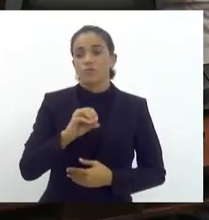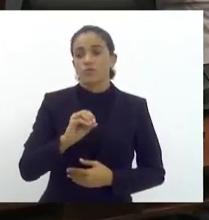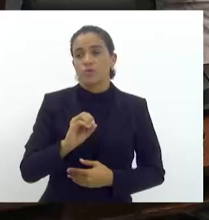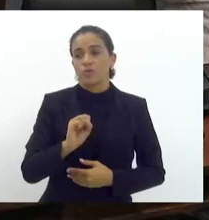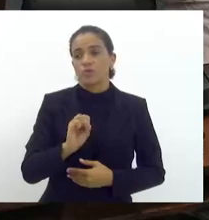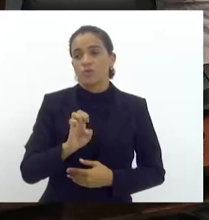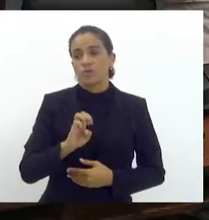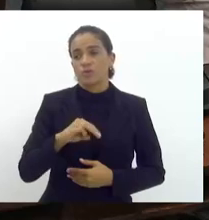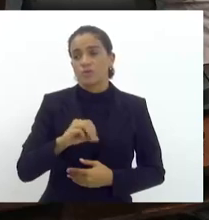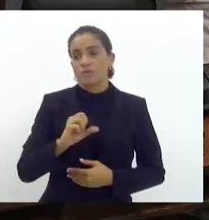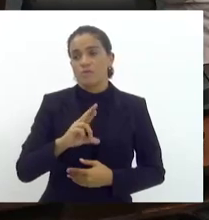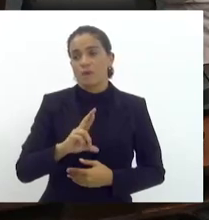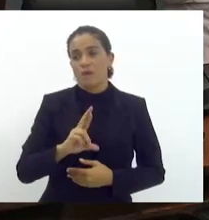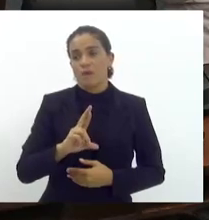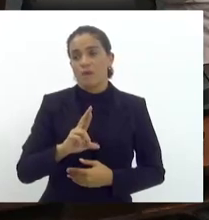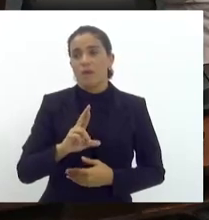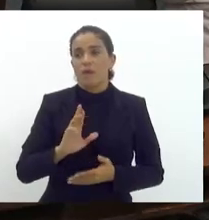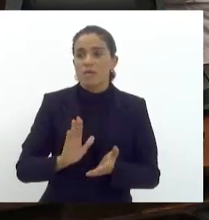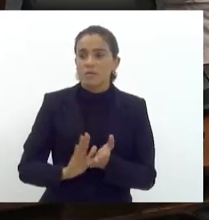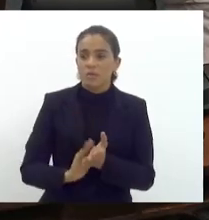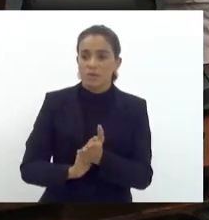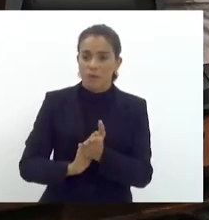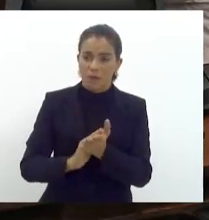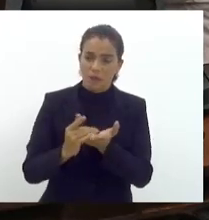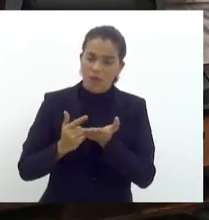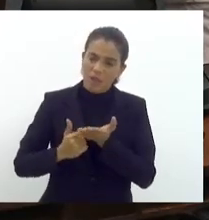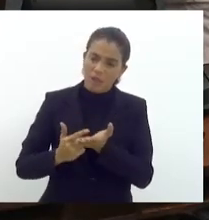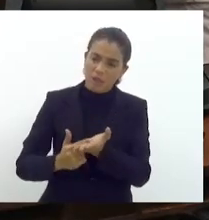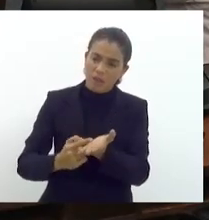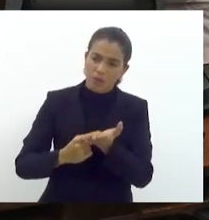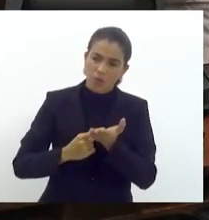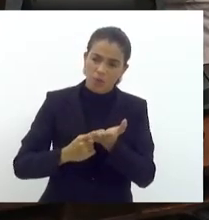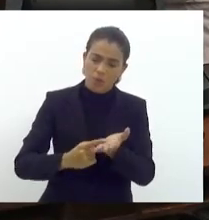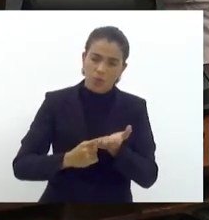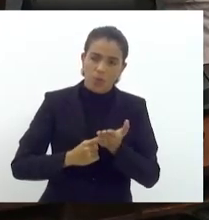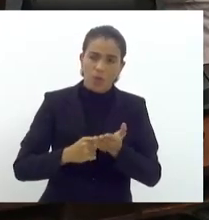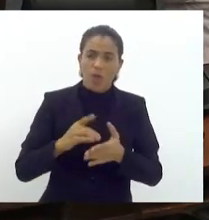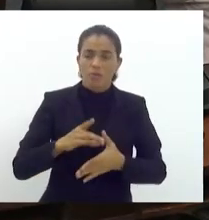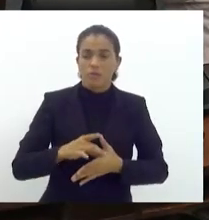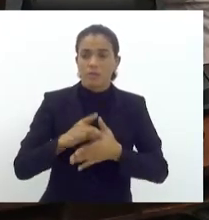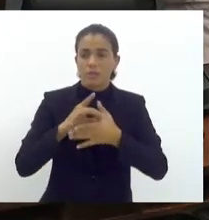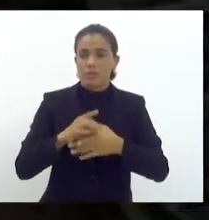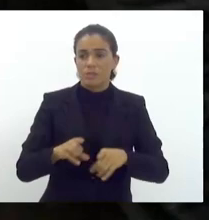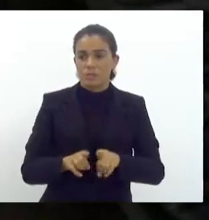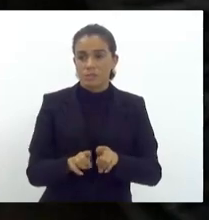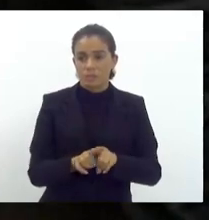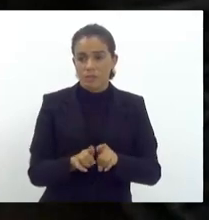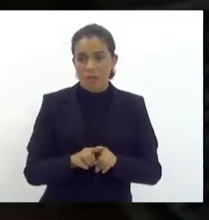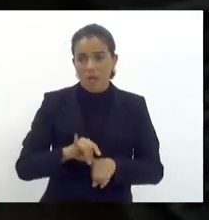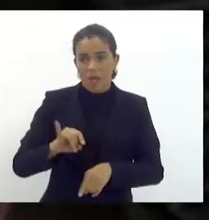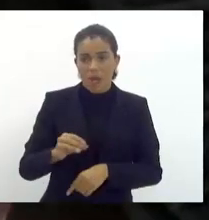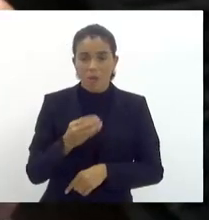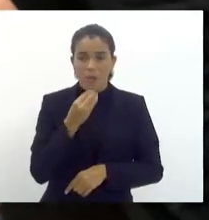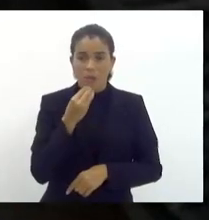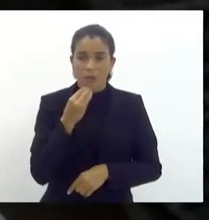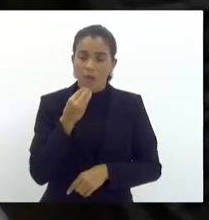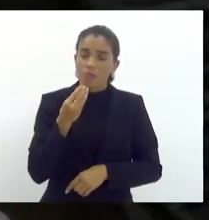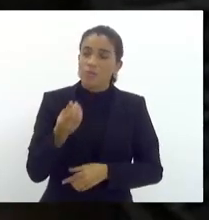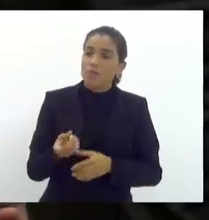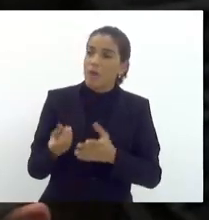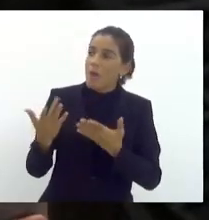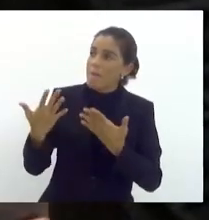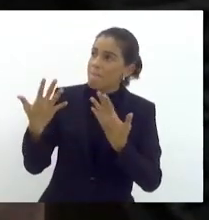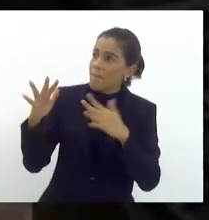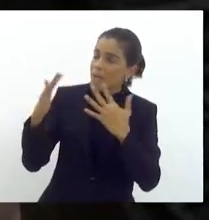todos os envolvidos no acordo da presidência os líderes eu queria também a oportunidade de saudar os movimentos sociais